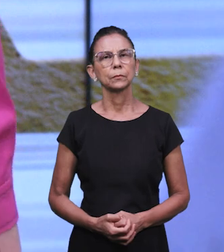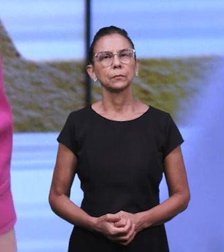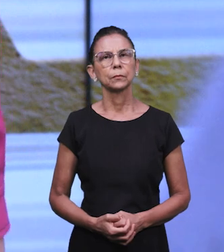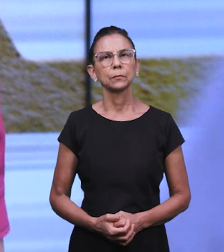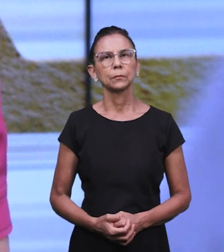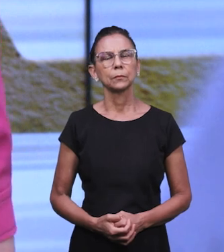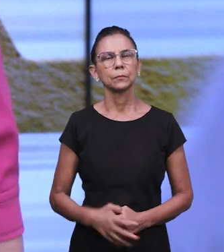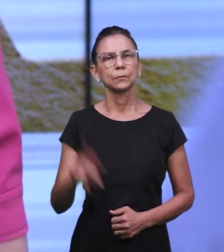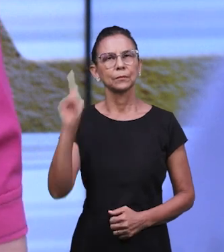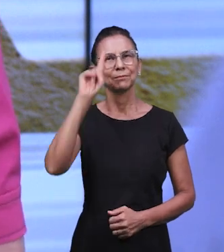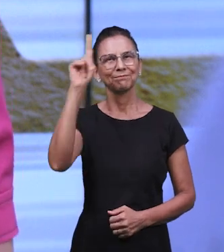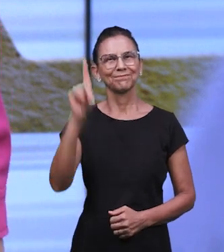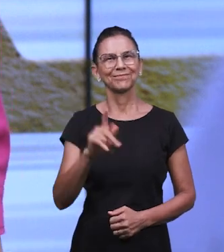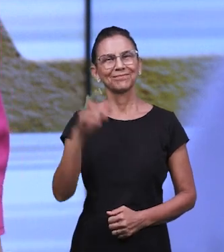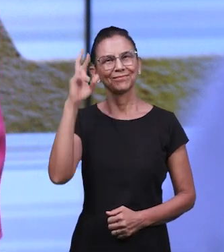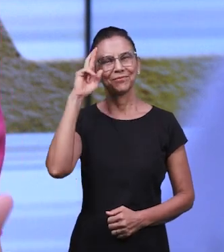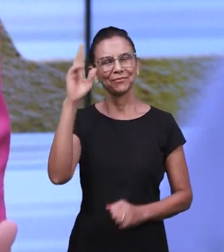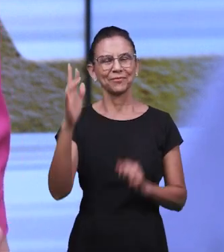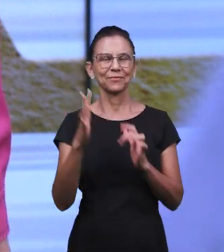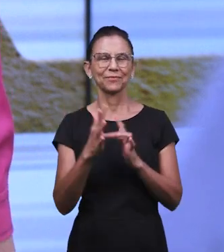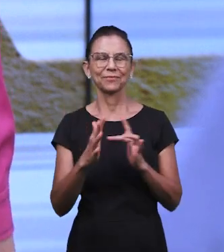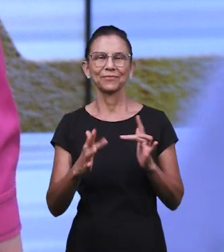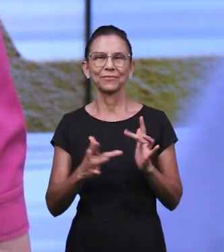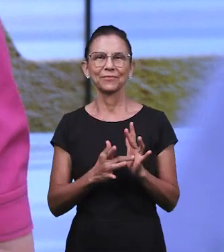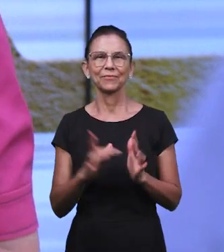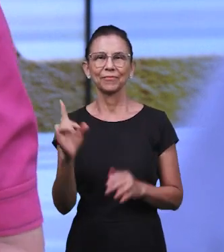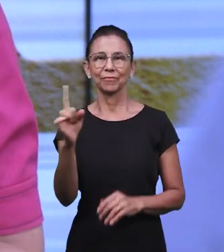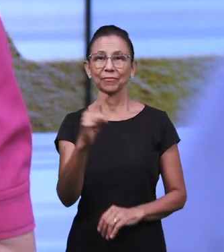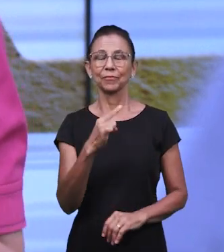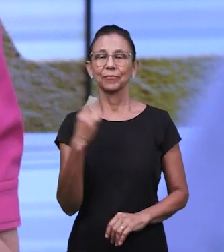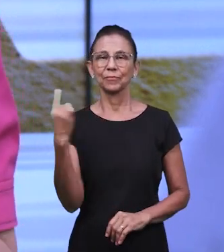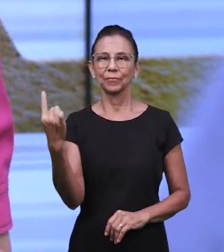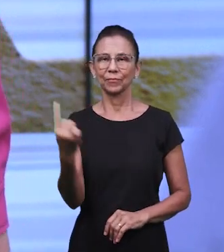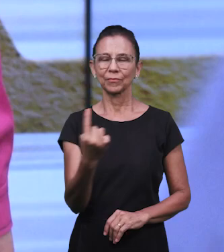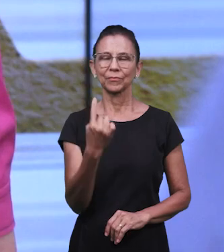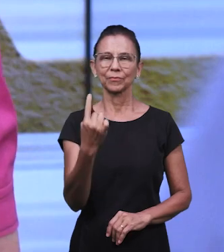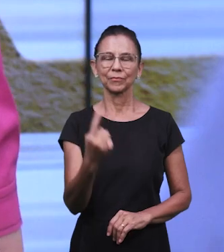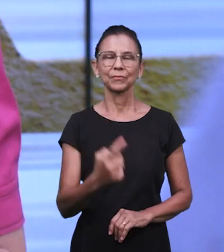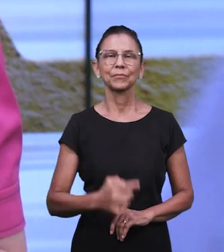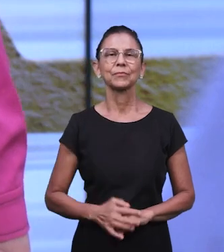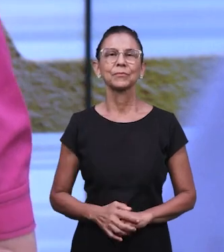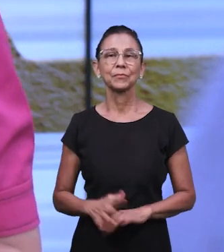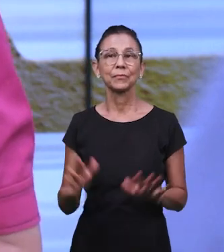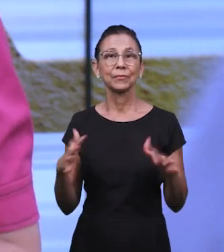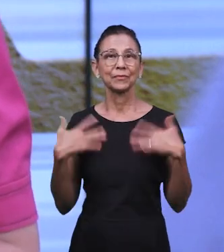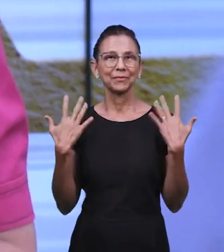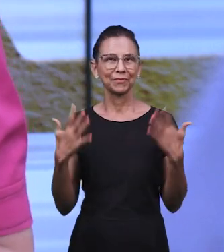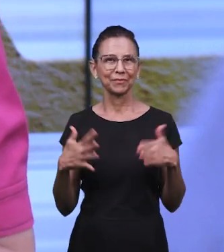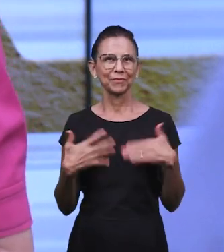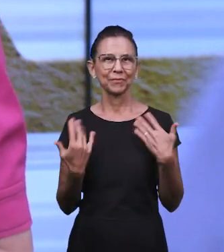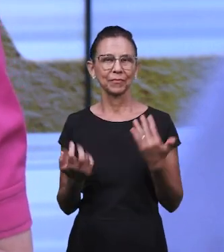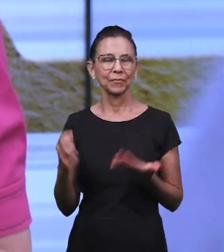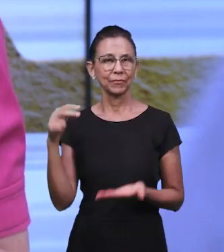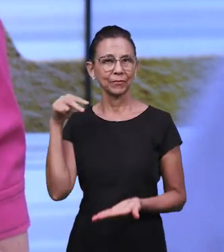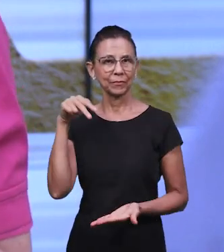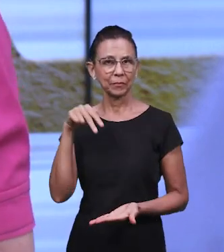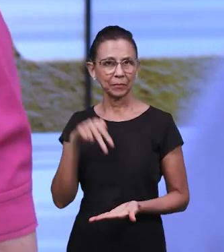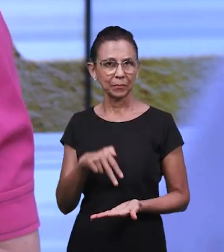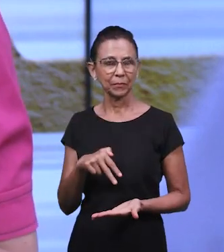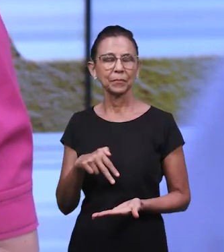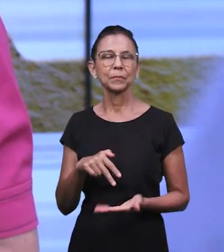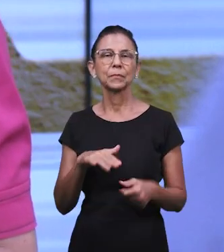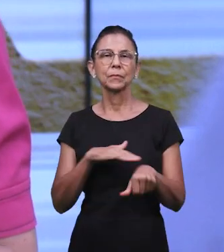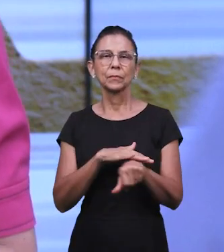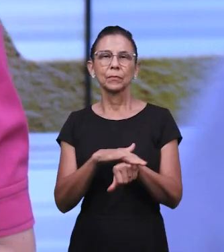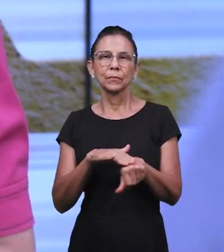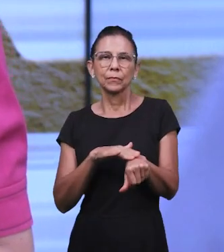a paz do Senhor Jesus a todos que nos assistem. É uma alegria estar aqui para conversar com você a respeito